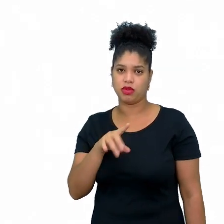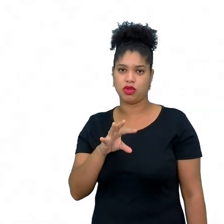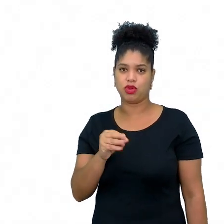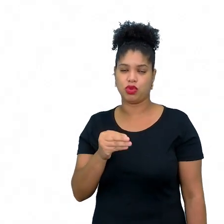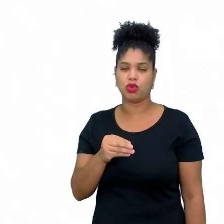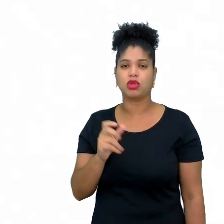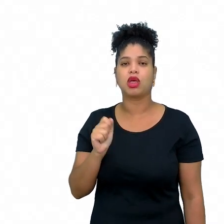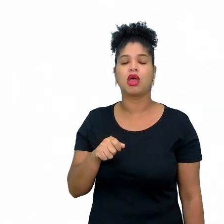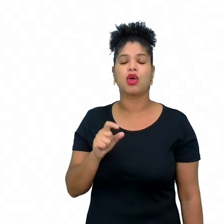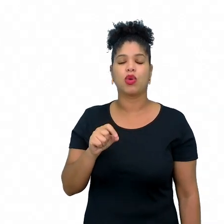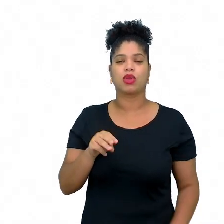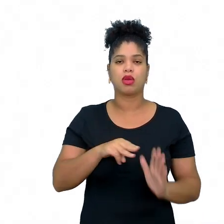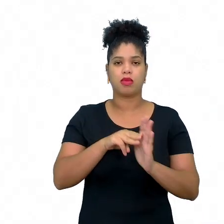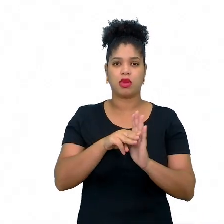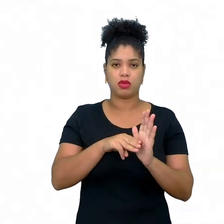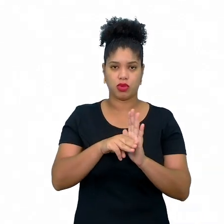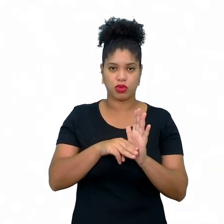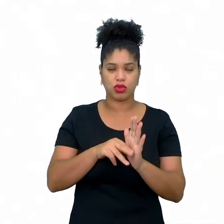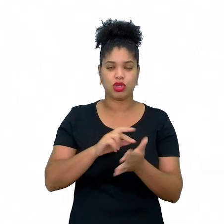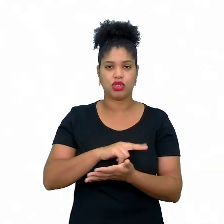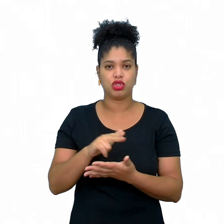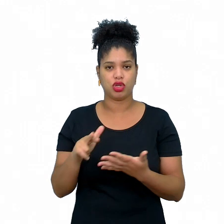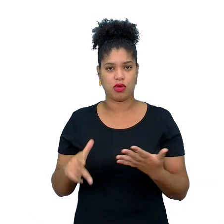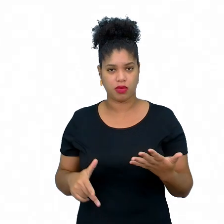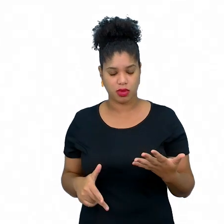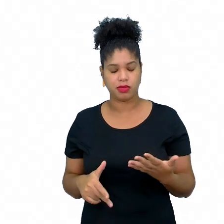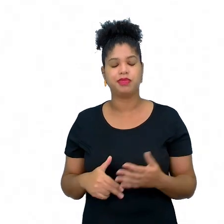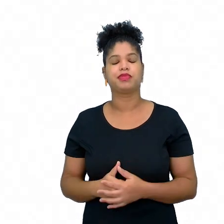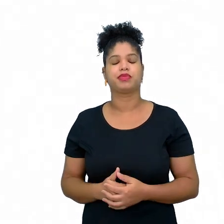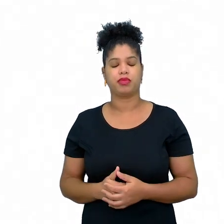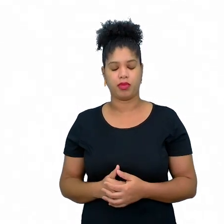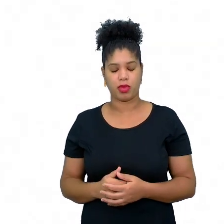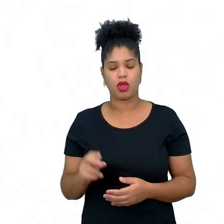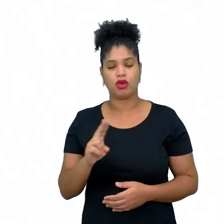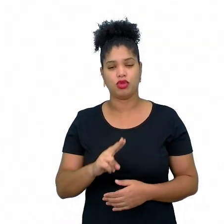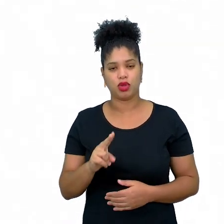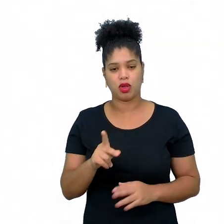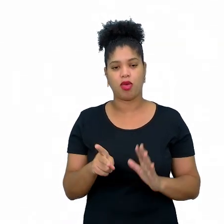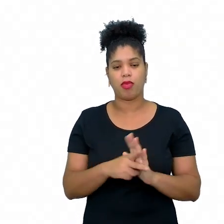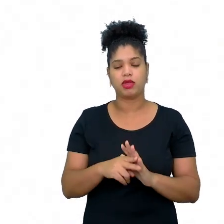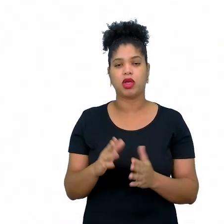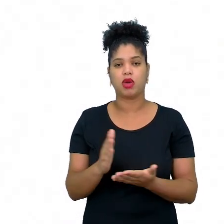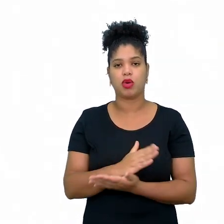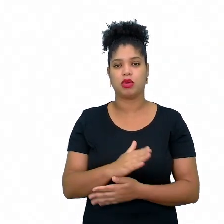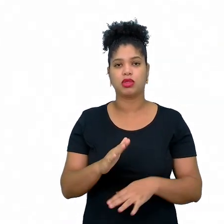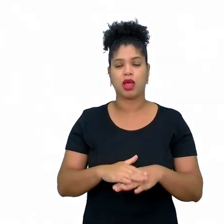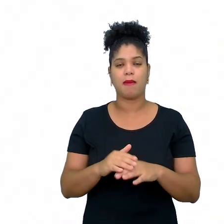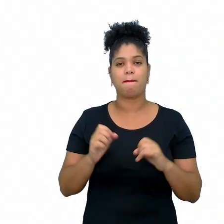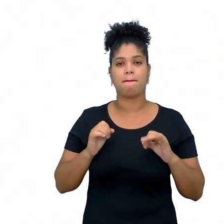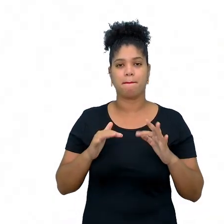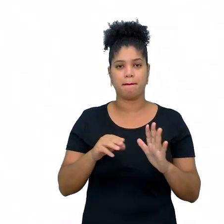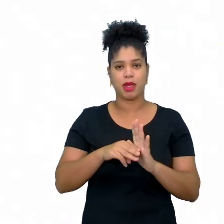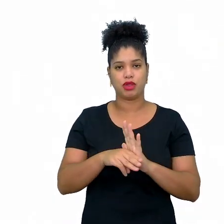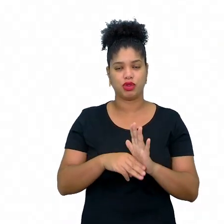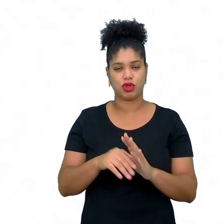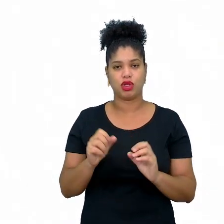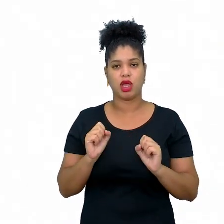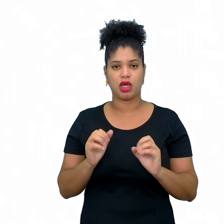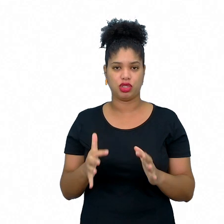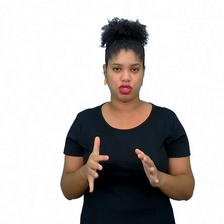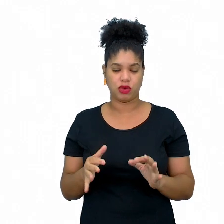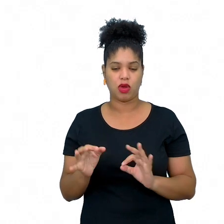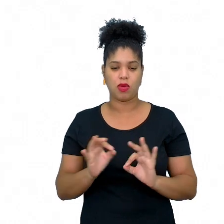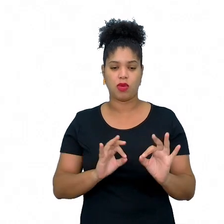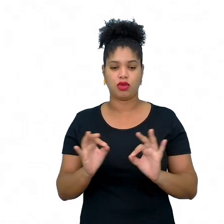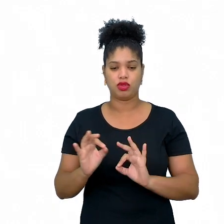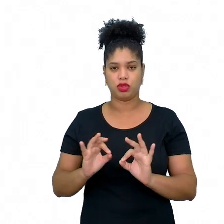Fazer uso das metodologias diversificadas e inovadoras, eu posso utilizar as metodologias ativas, aprendizagem baseada em projeto, né, para